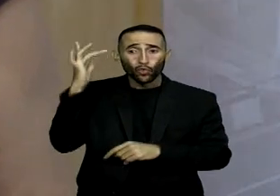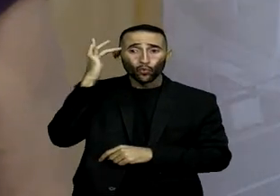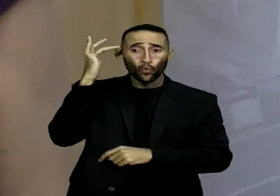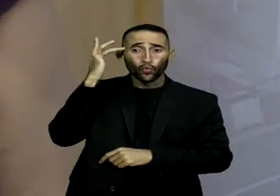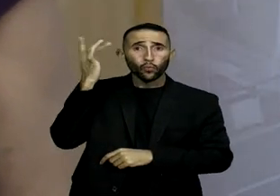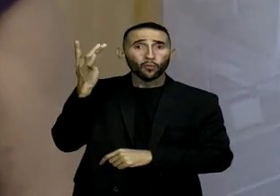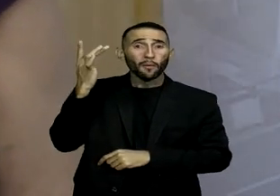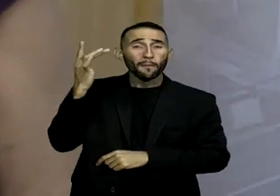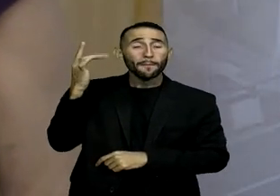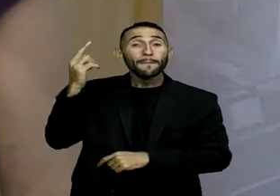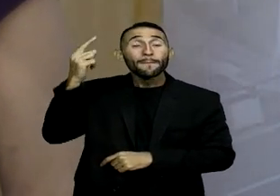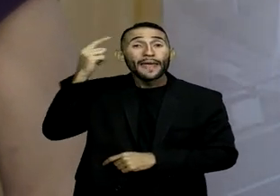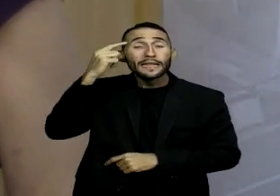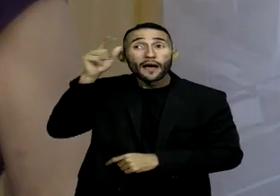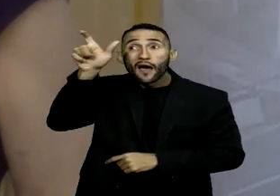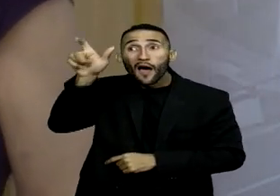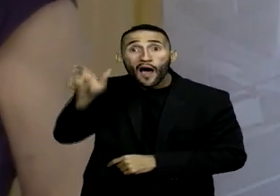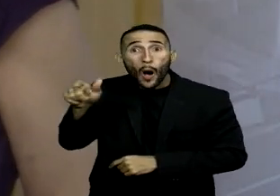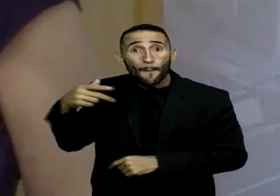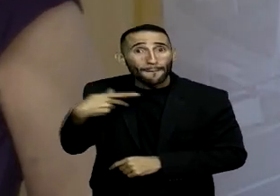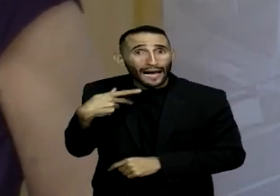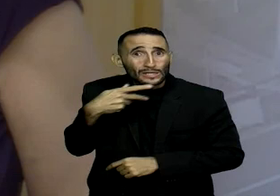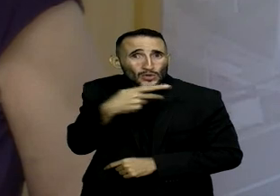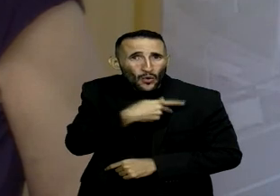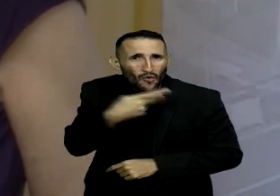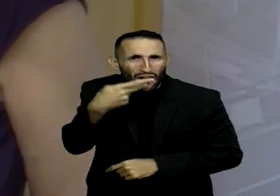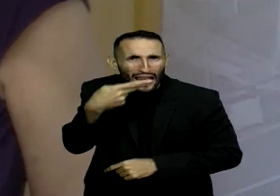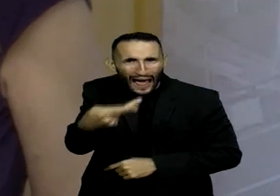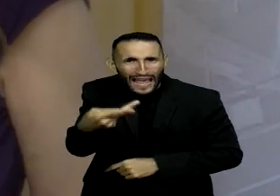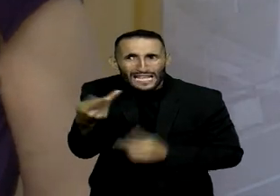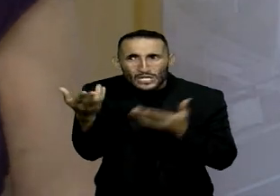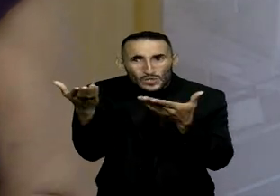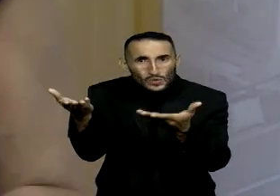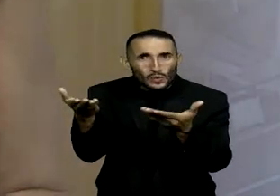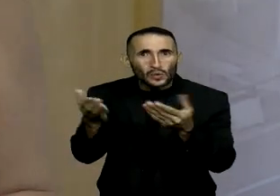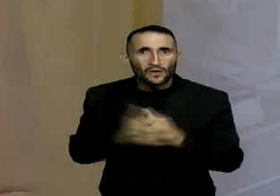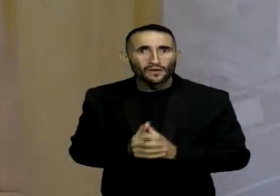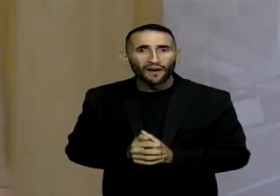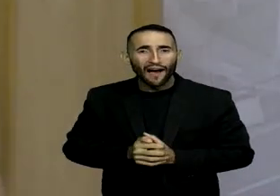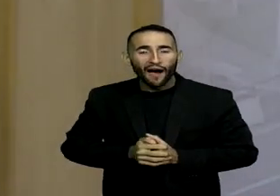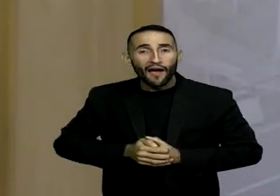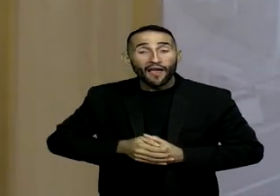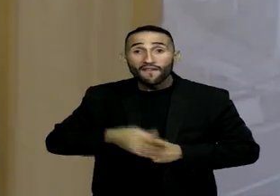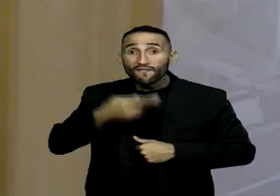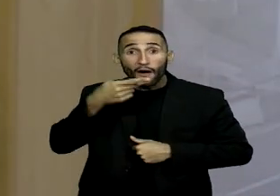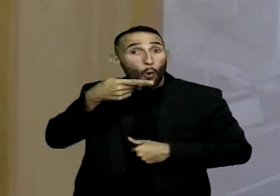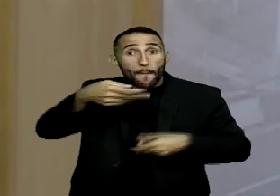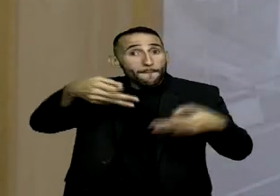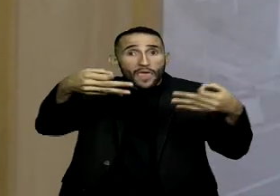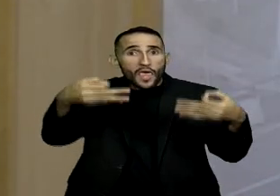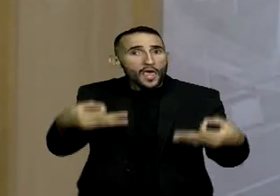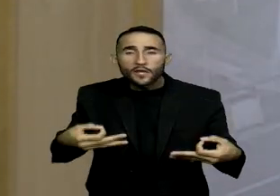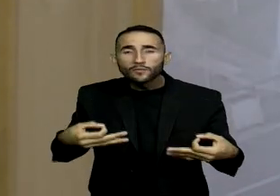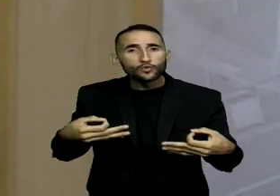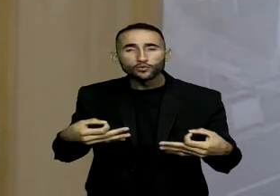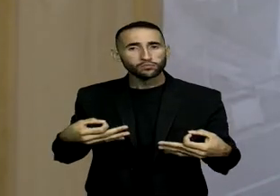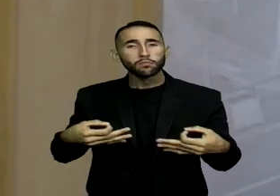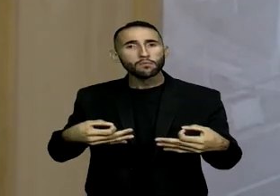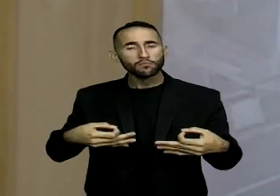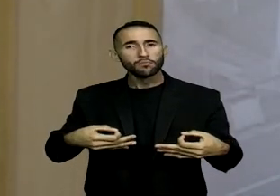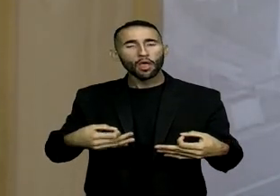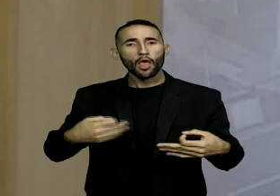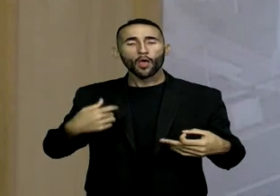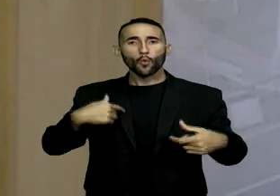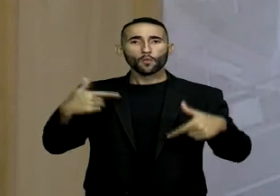pastor, sair uma fala como essa, afirmar uma situação como essa. Eu atuo